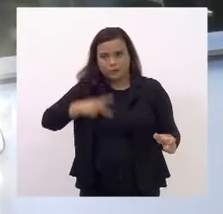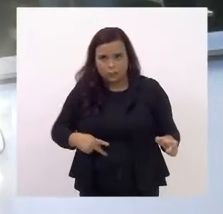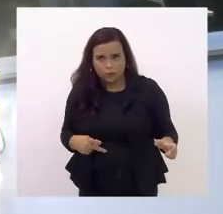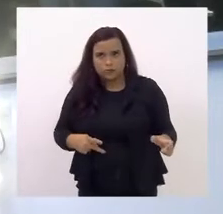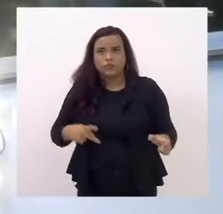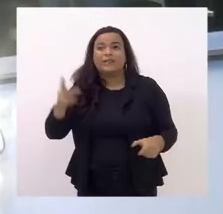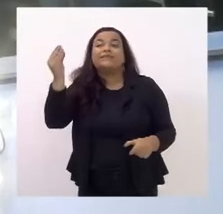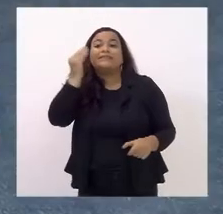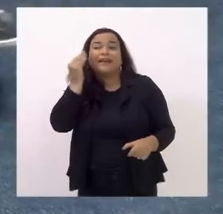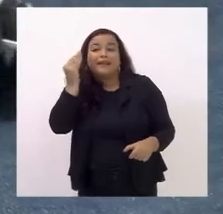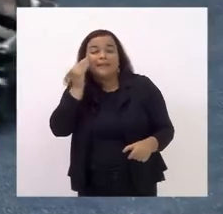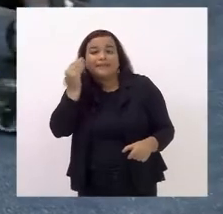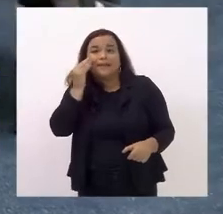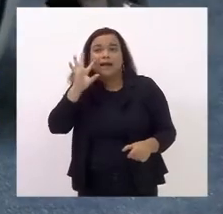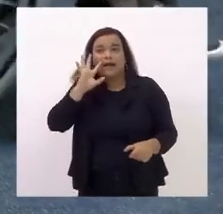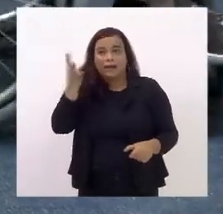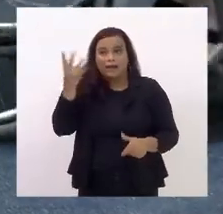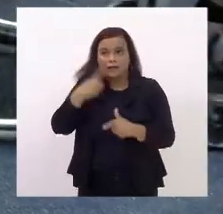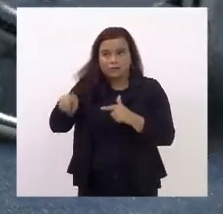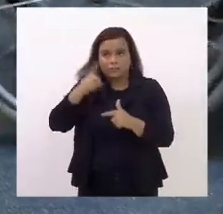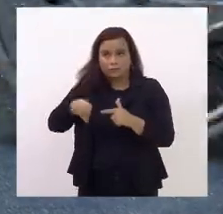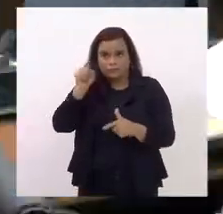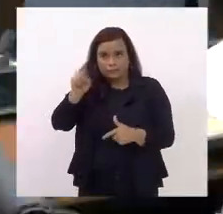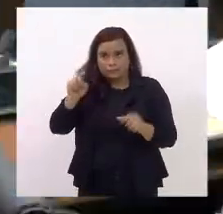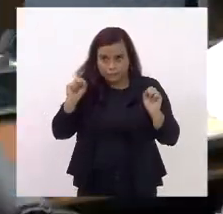da solução do problema. Tá bom?